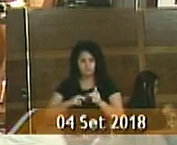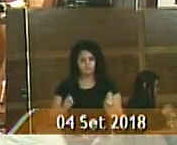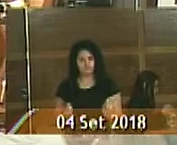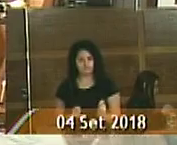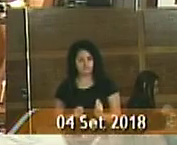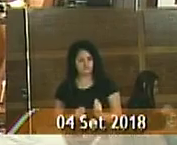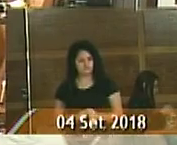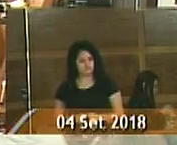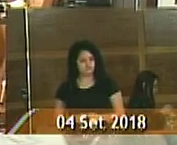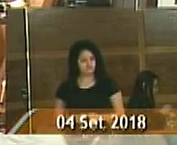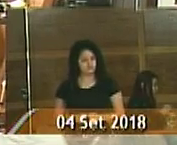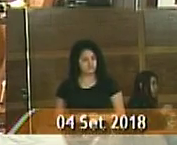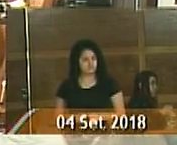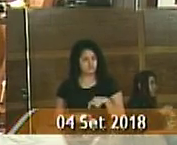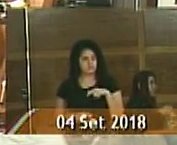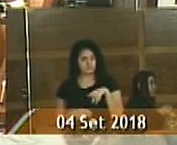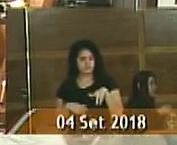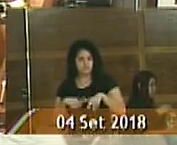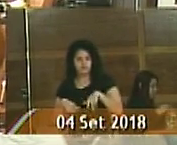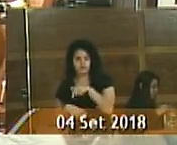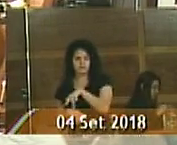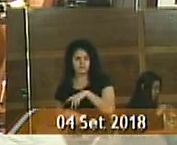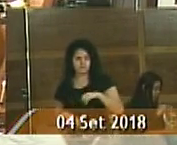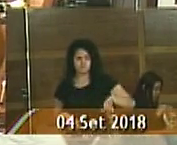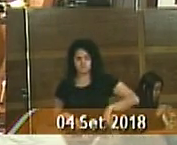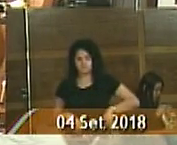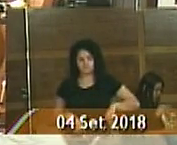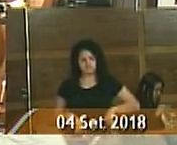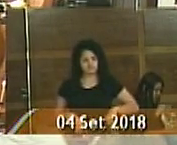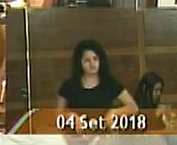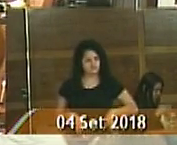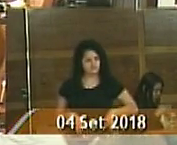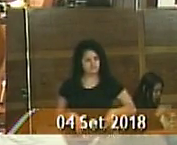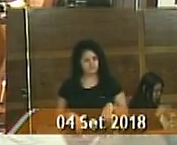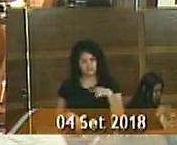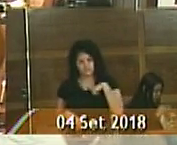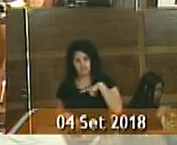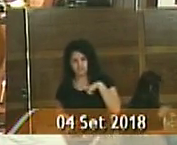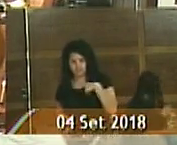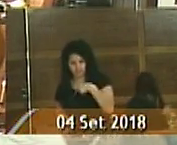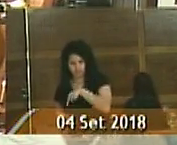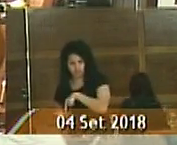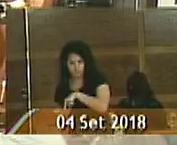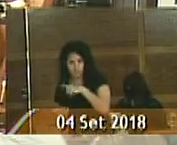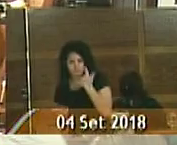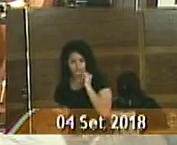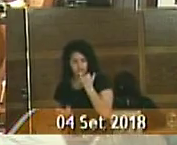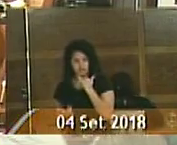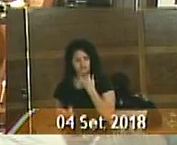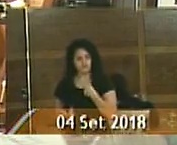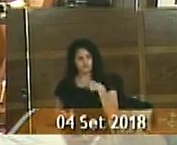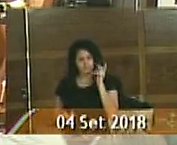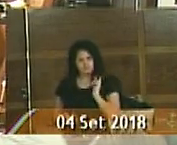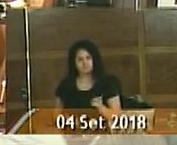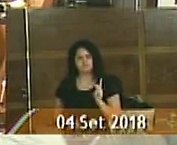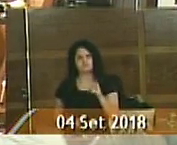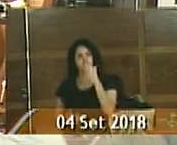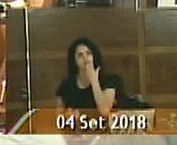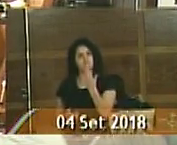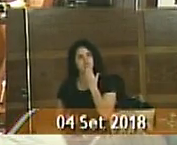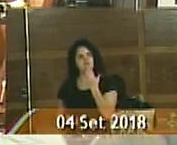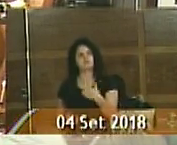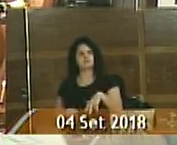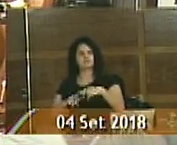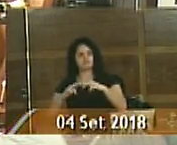funcionar. Aqueles funcionários lá estão sofrendo. Está aqui no meu zap, eu mostro para vocês. Todo dia eu peço